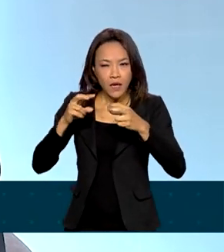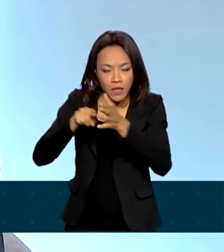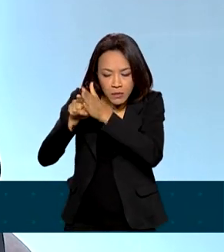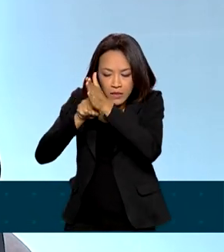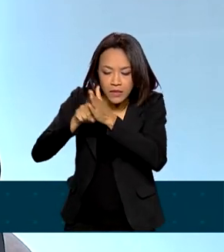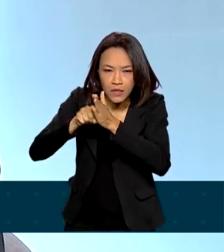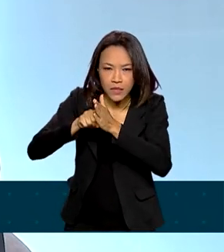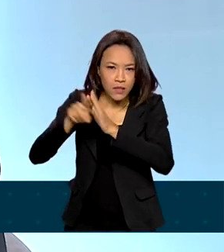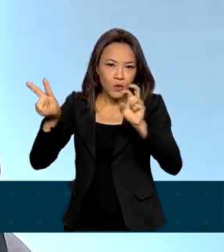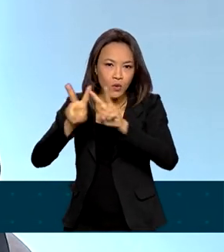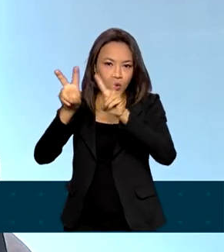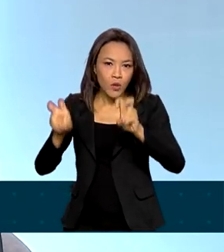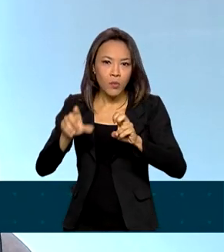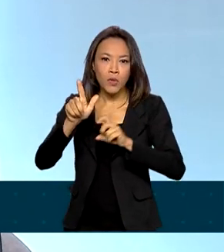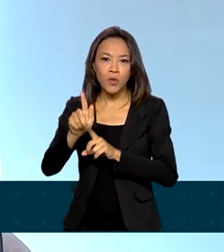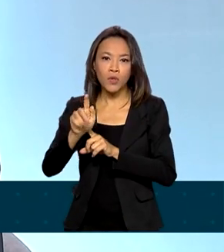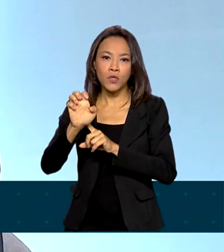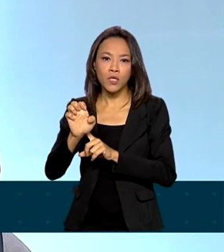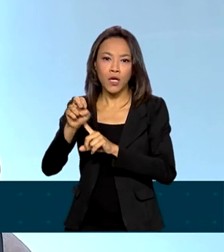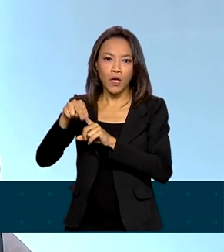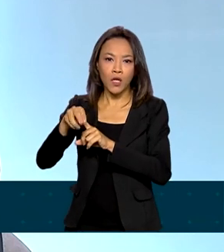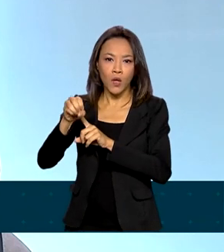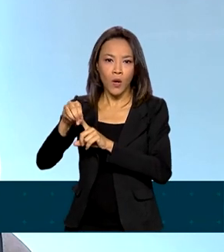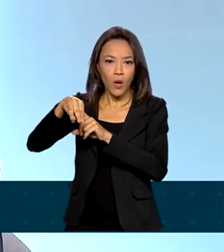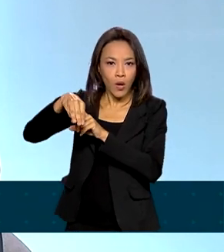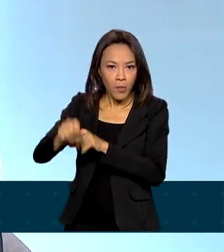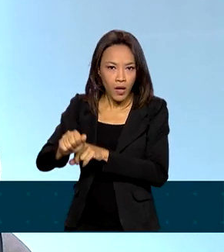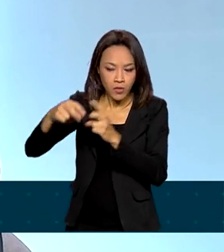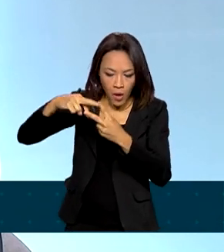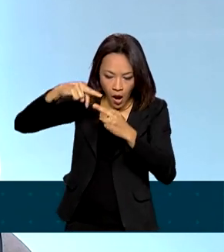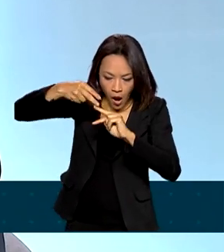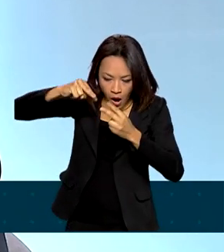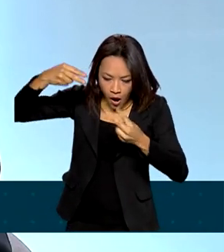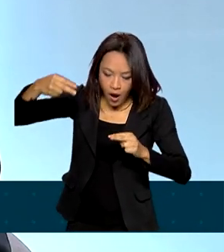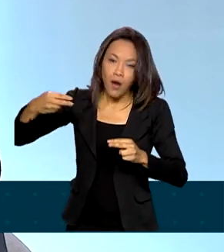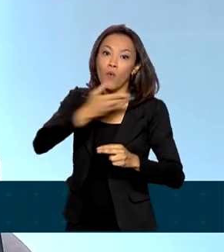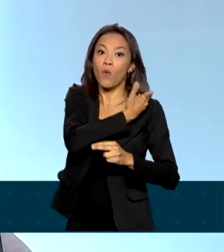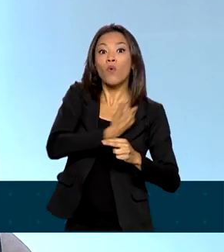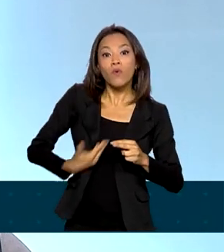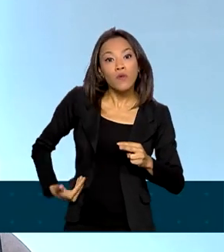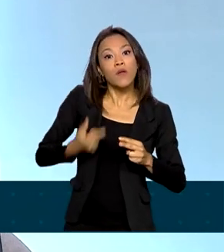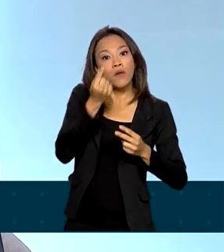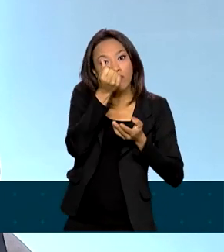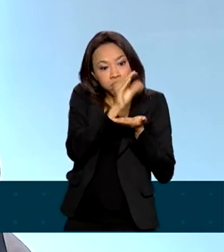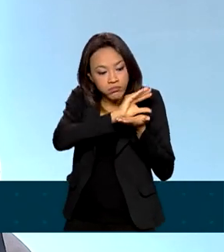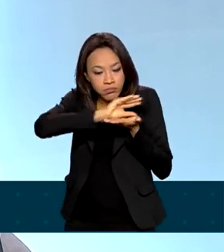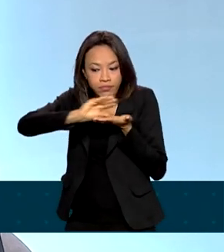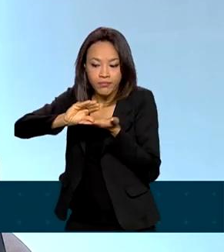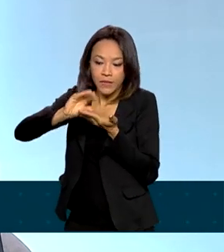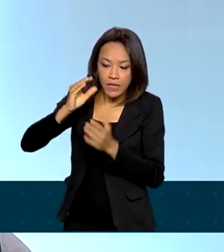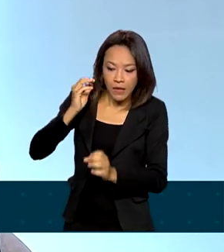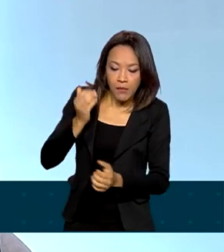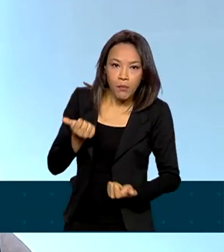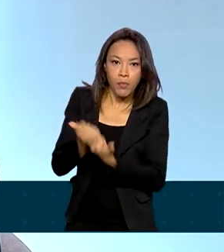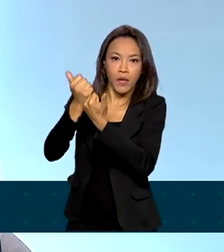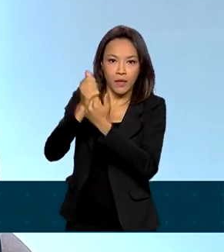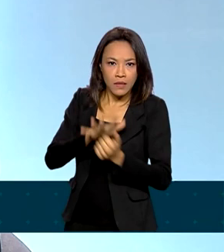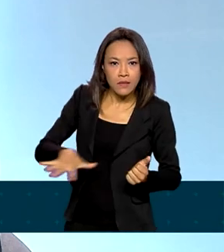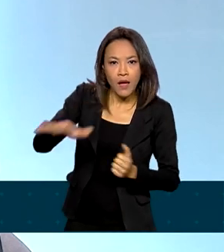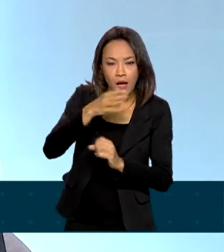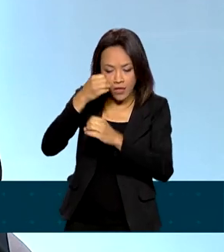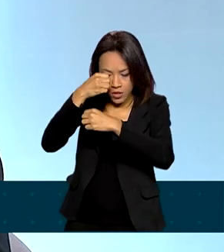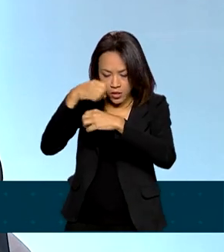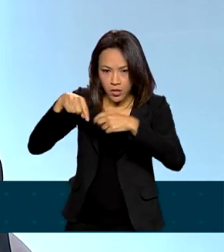muito fortalecida no Brasil. O governo investiu na estruturação da rede de laboratórios de LACENSE.